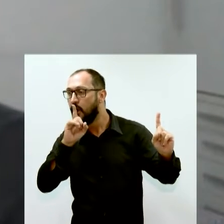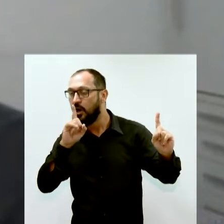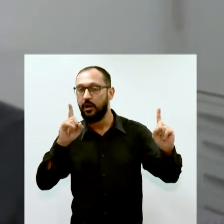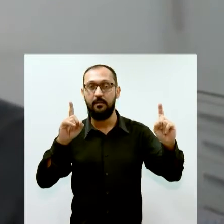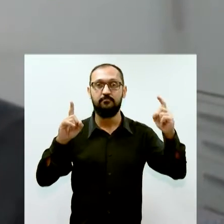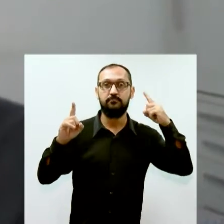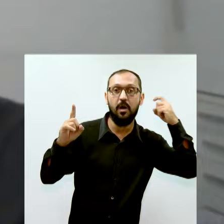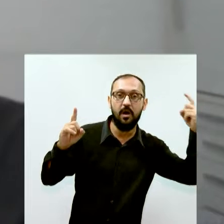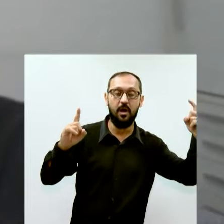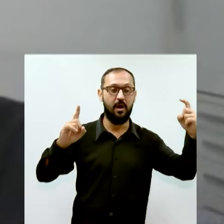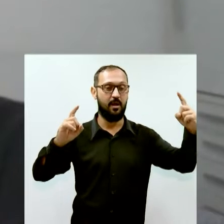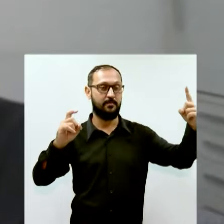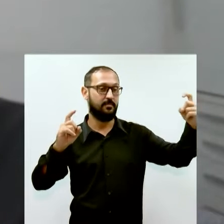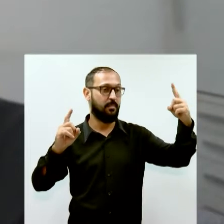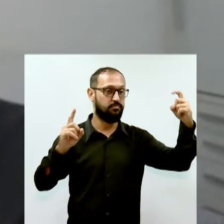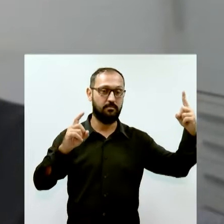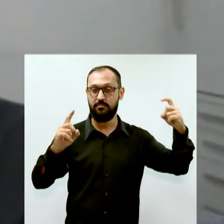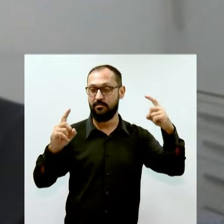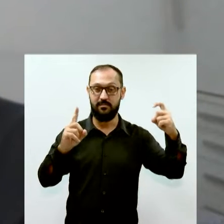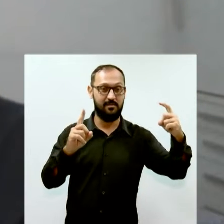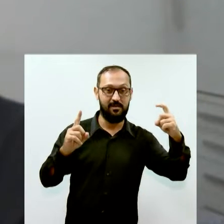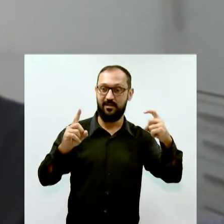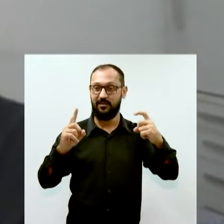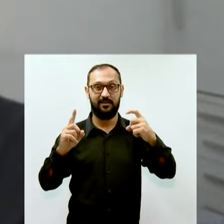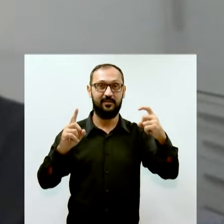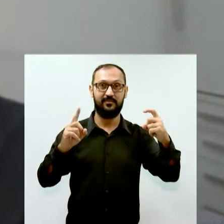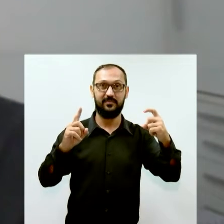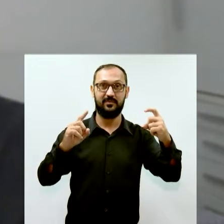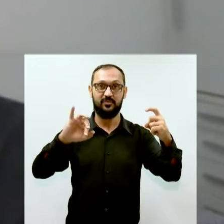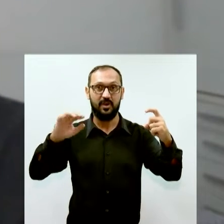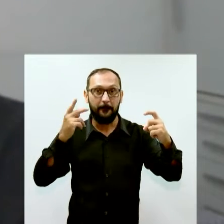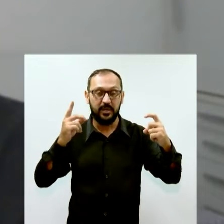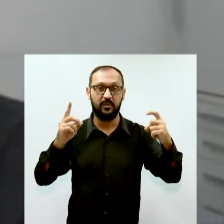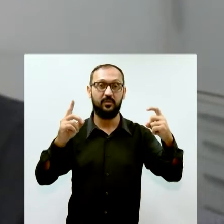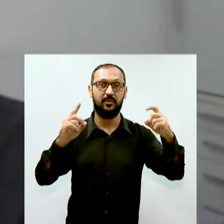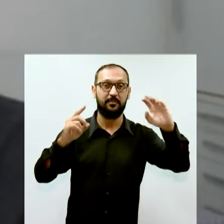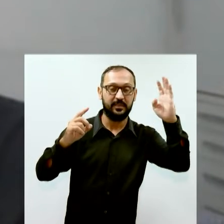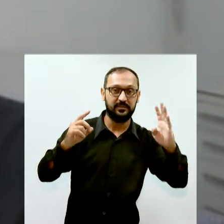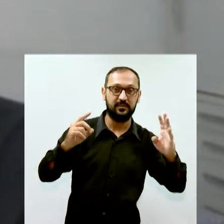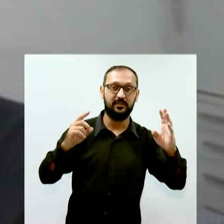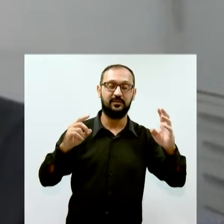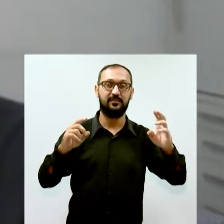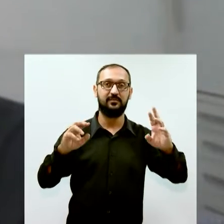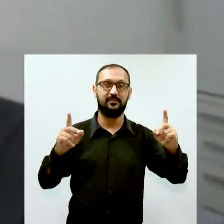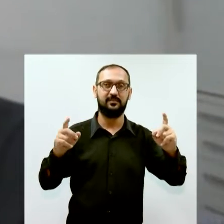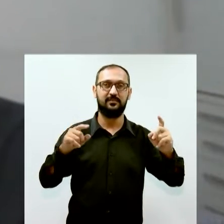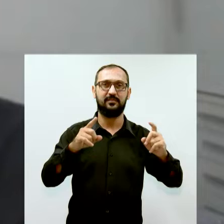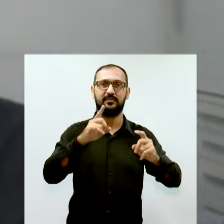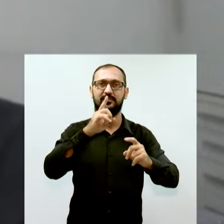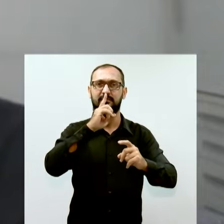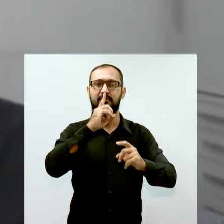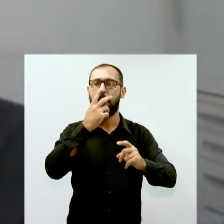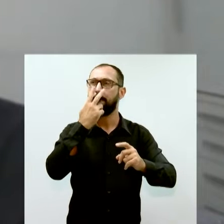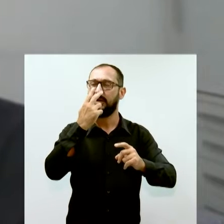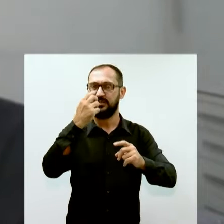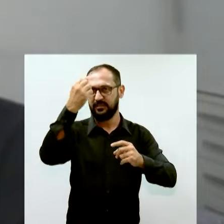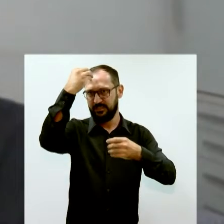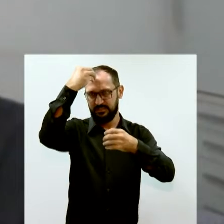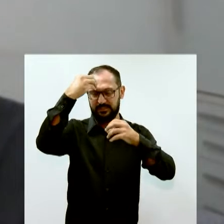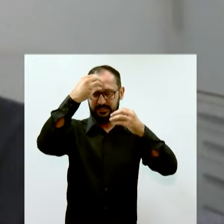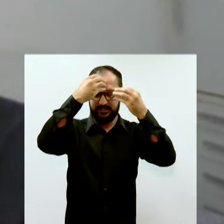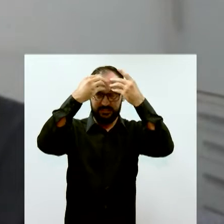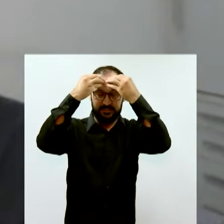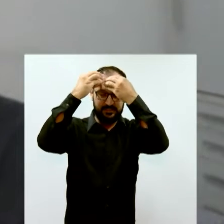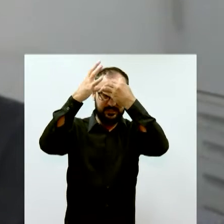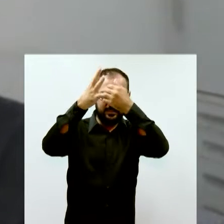e a sonoridade, entre a imigração japonesa e o Brasil, esse silêncio vira uma incógnita na sua cabeça,